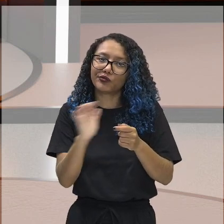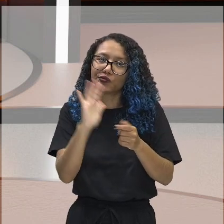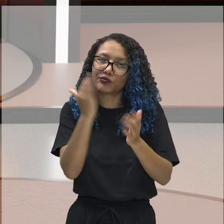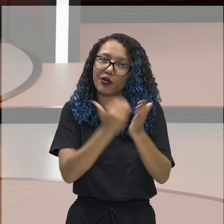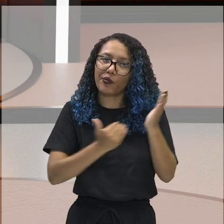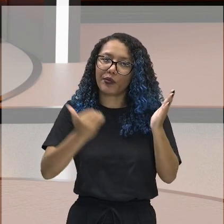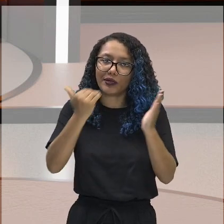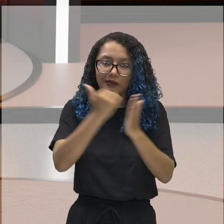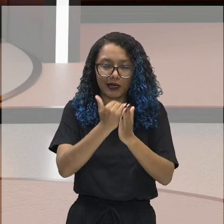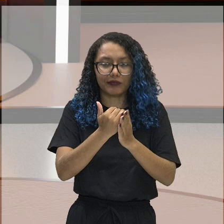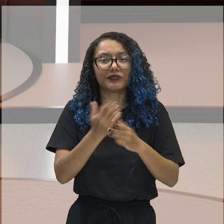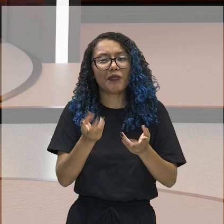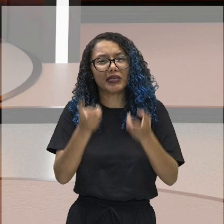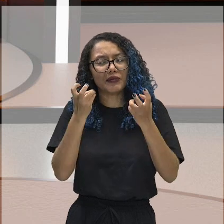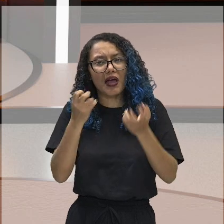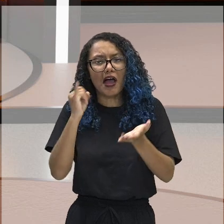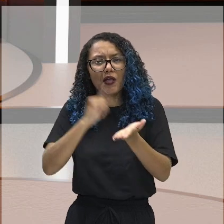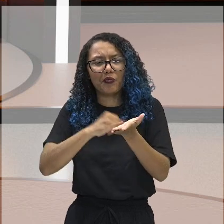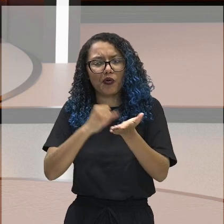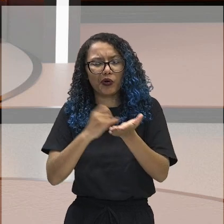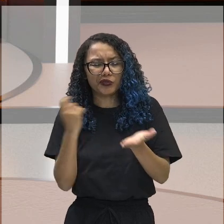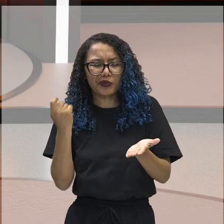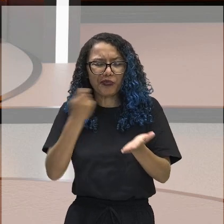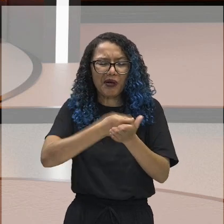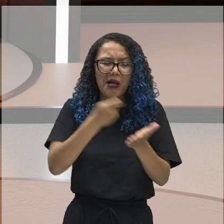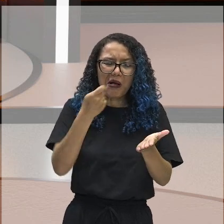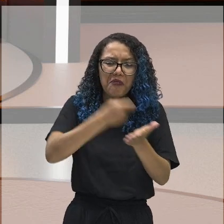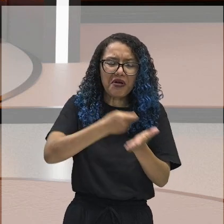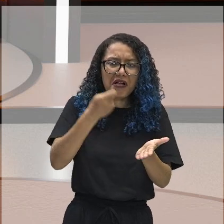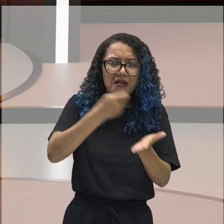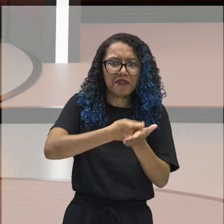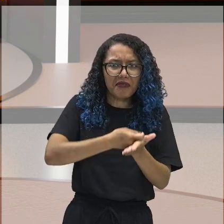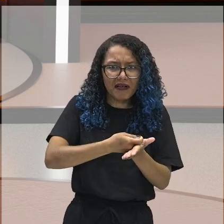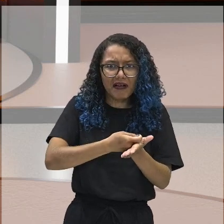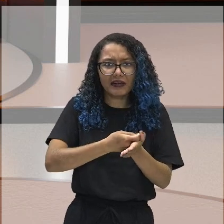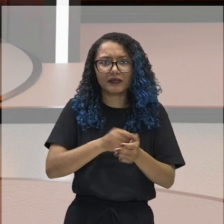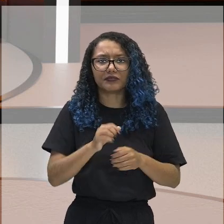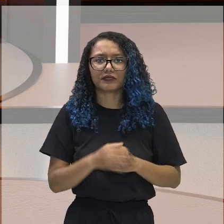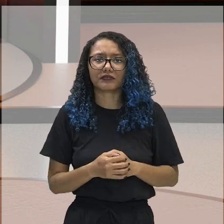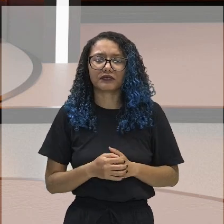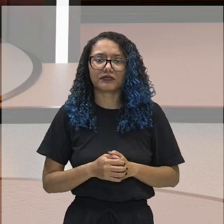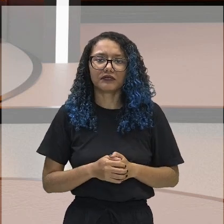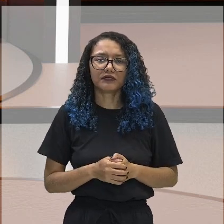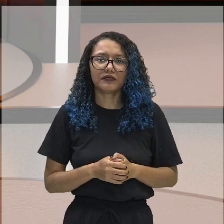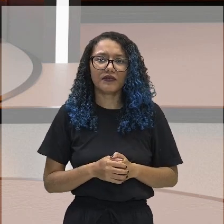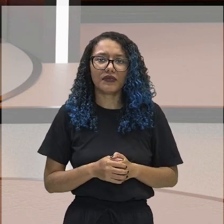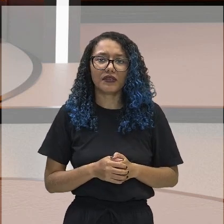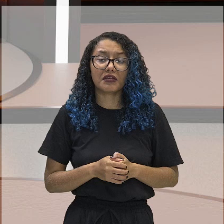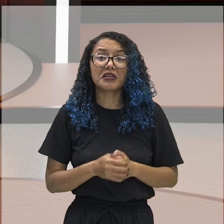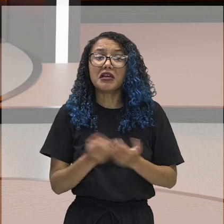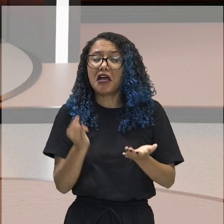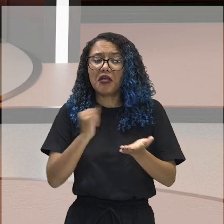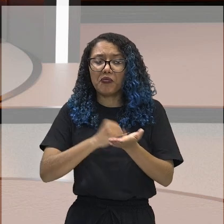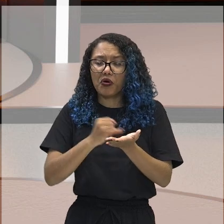imposto demais, não estou tendo aquela, né, aquela